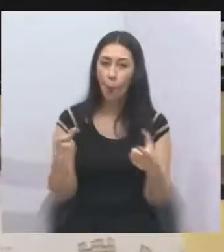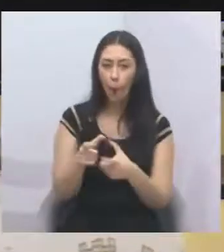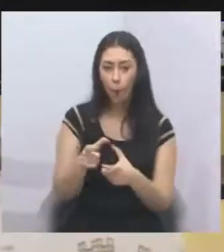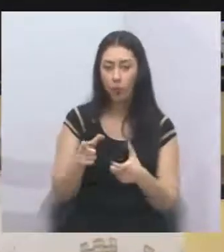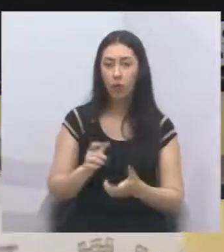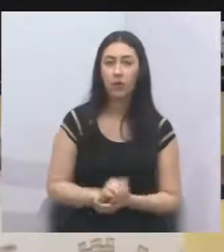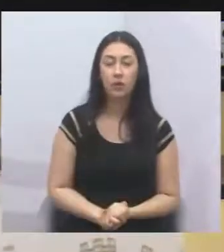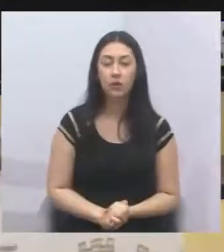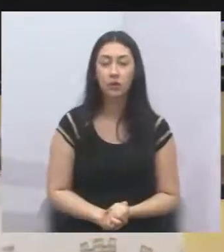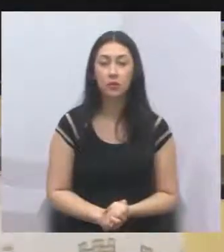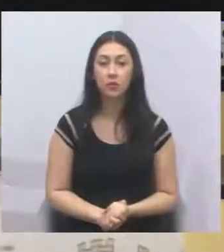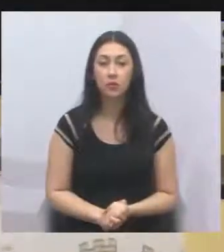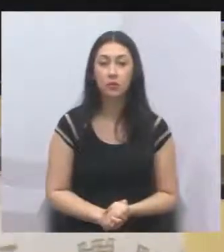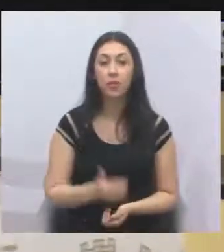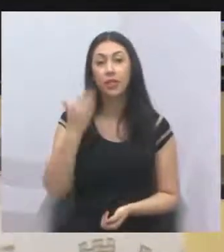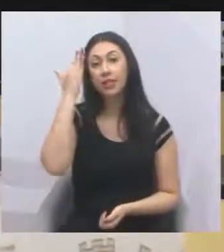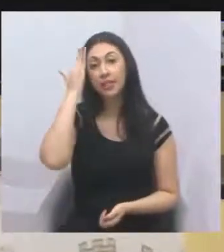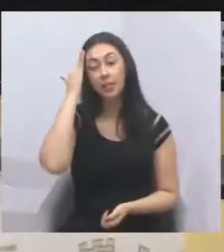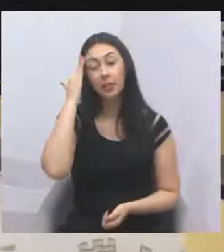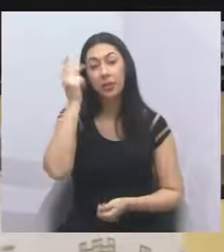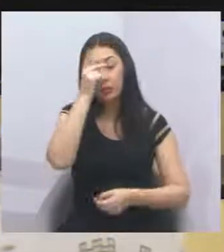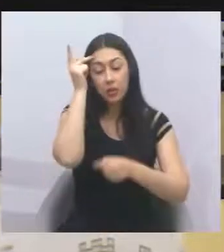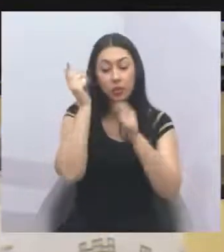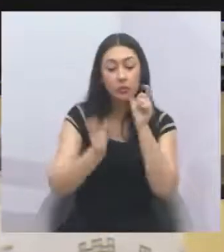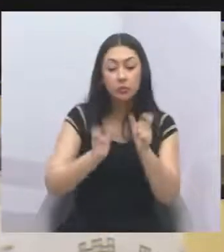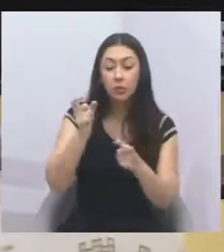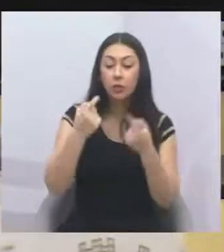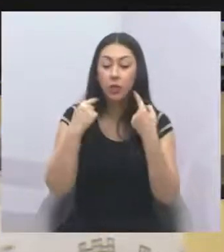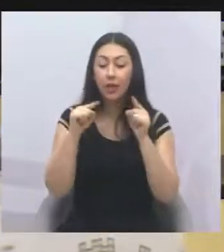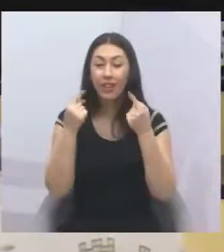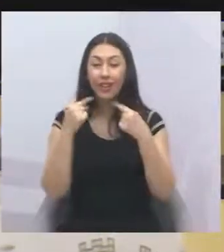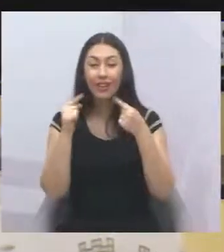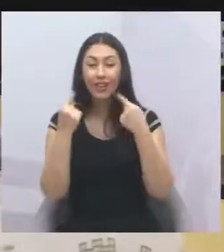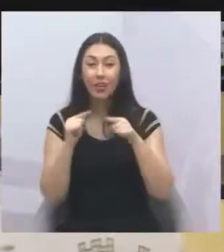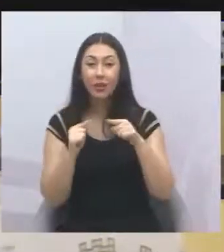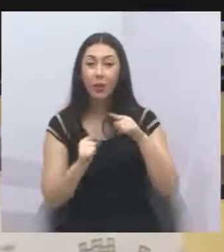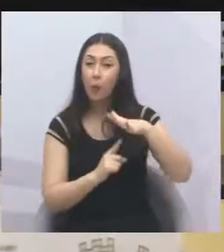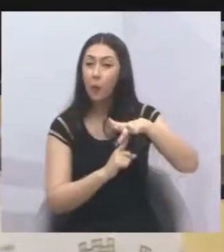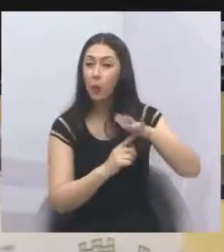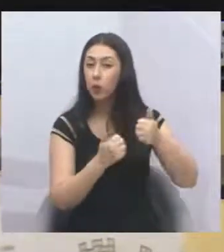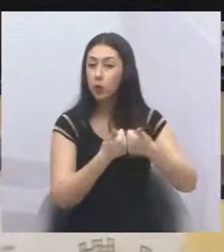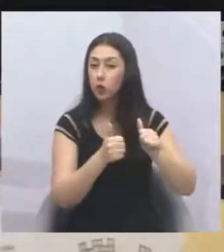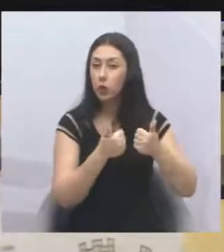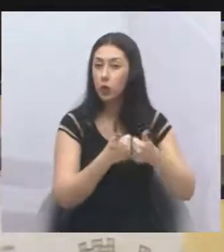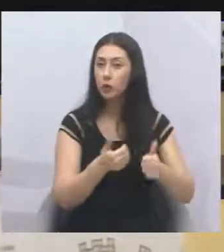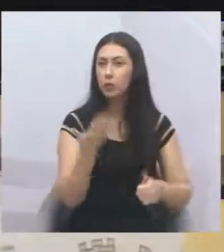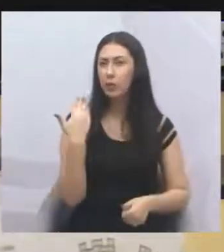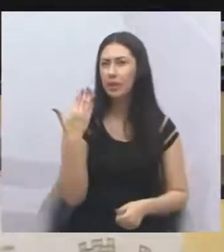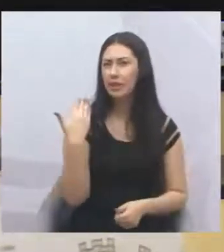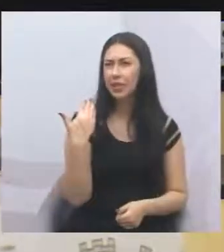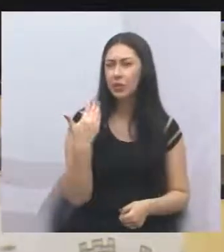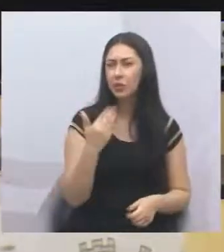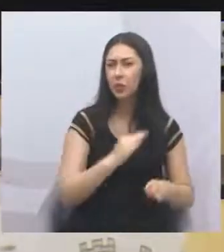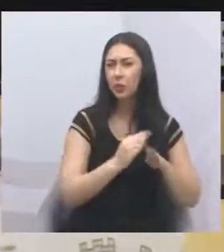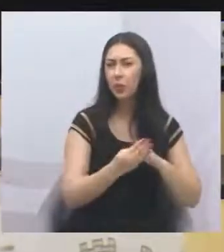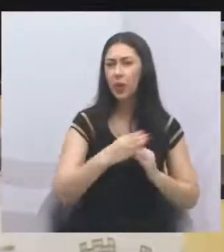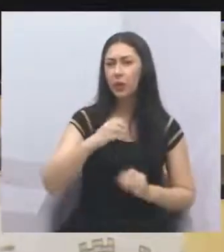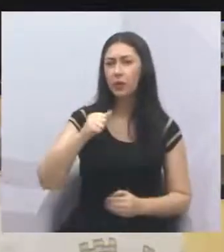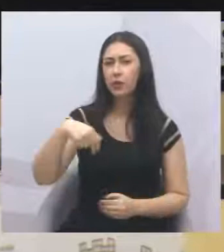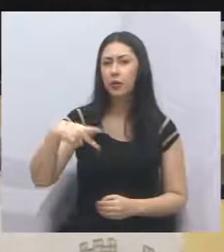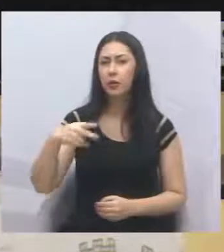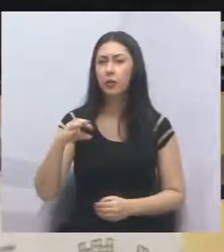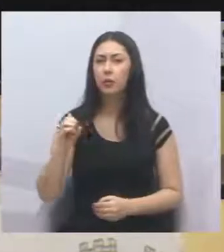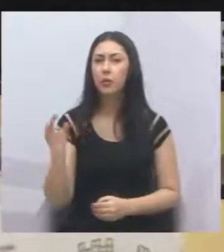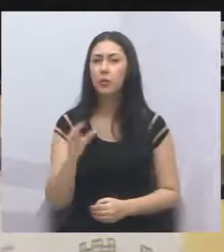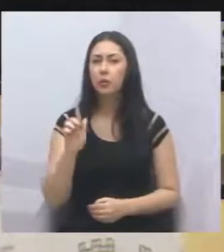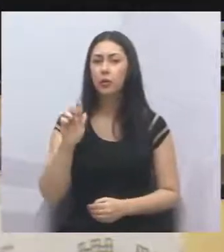pandemia. Considerando que os moradores reclamam que o ponto final do ônibus era no bairro Campo Grande